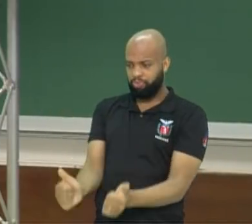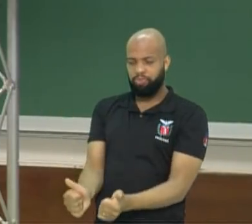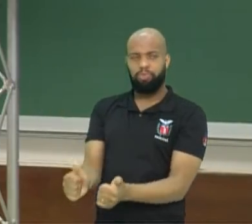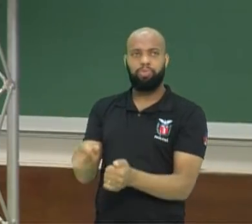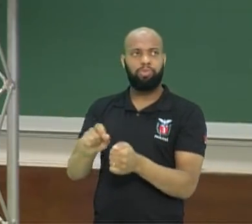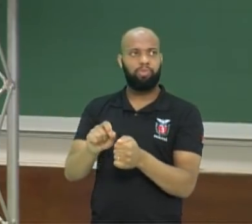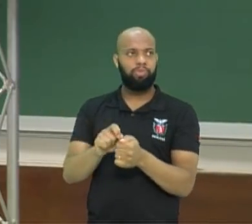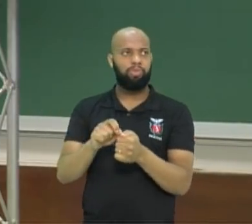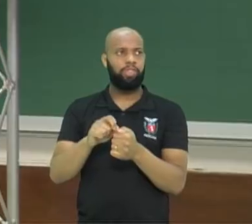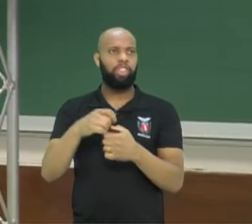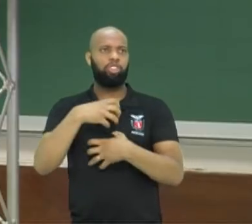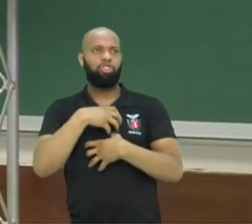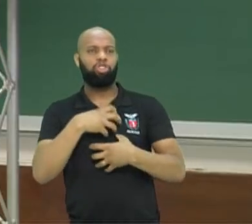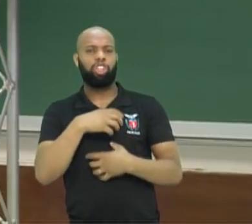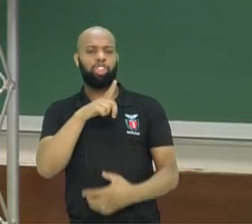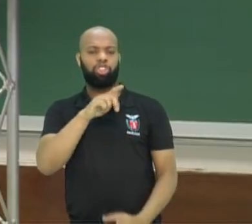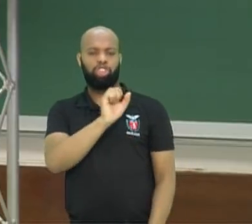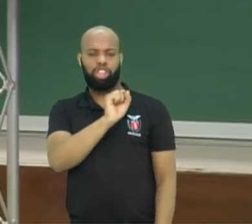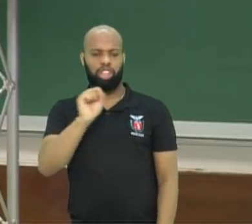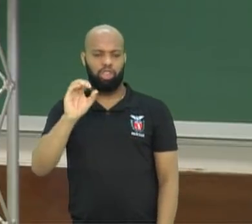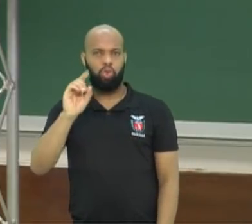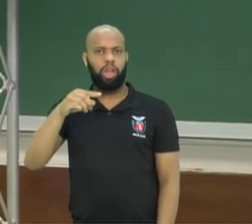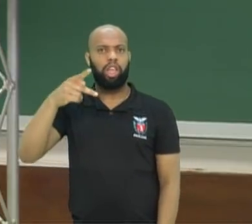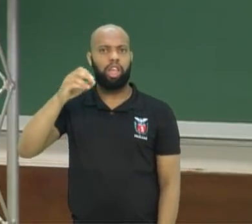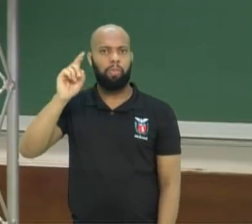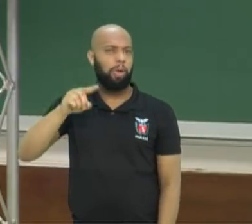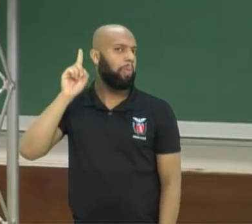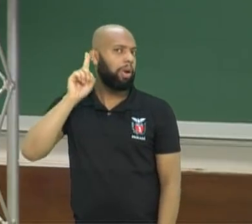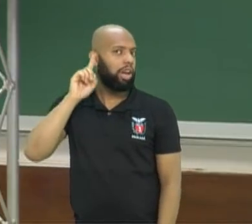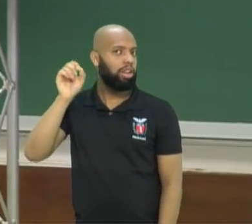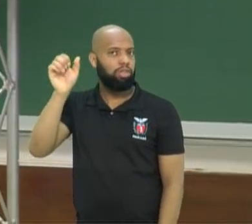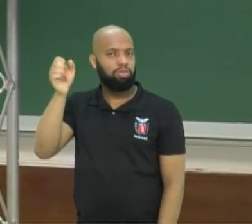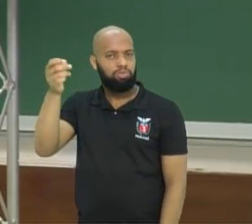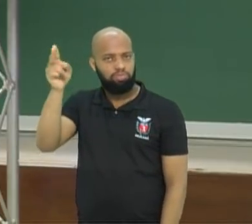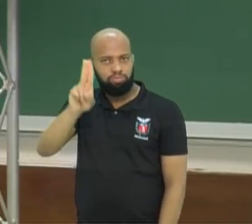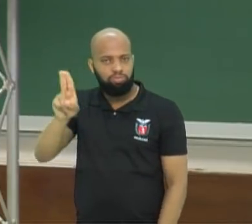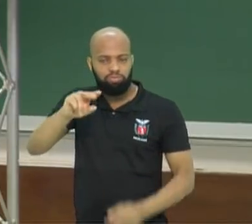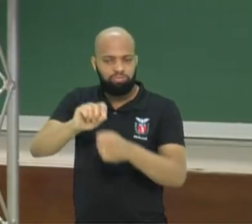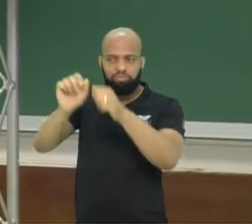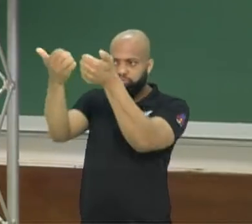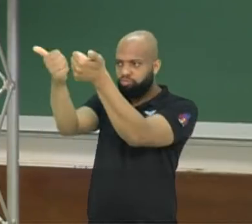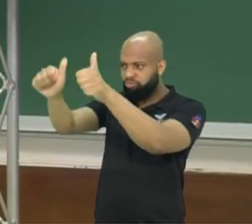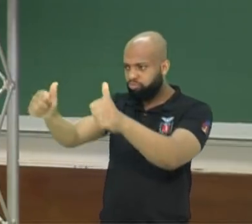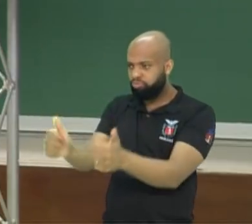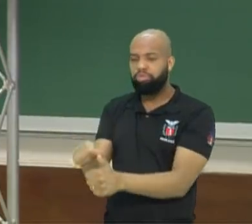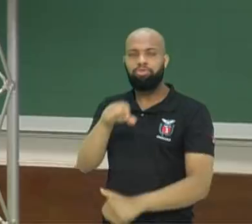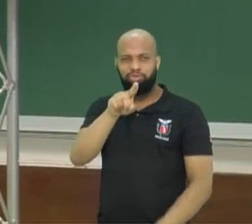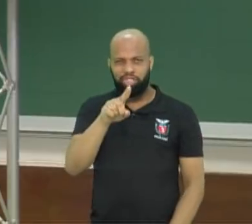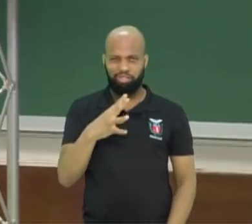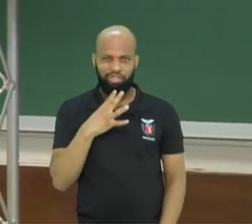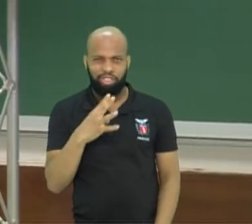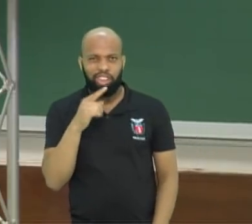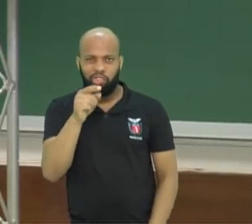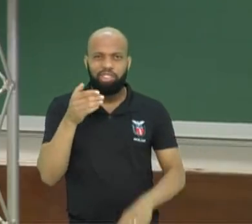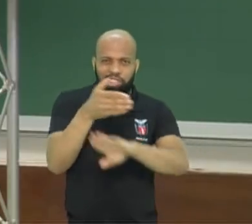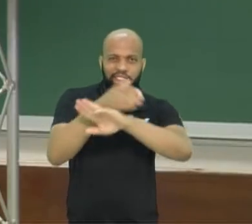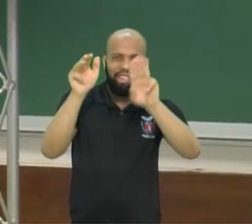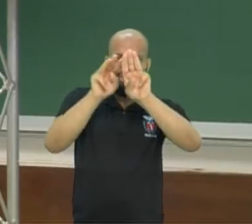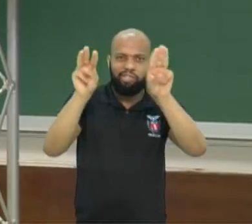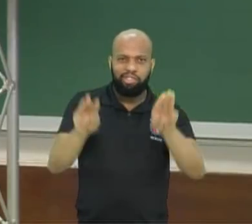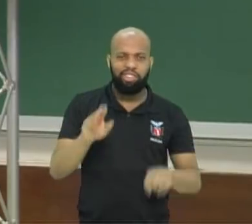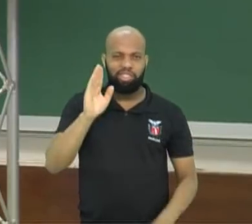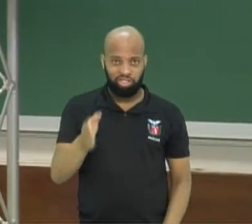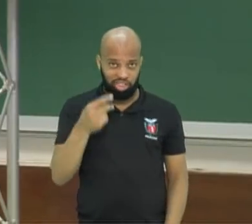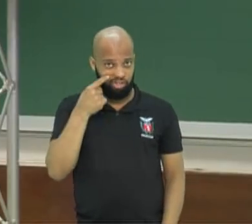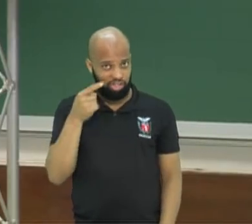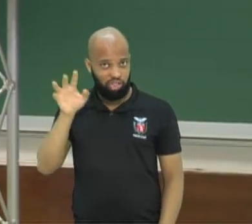feita, pode ser feita em gesso, né? Em várias formas. Você conhece, você tem o hábito de ir a museus, onde